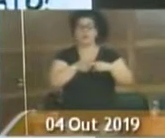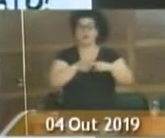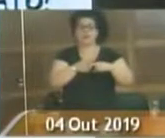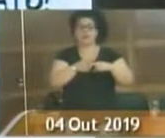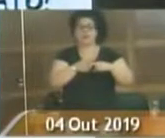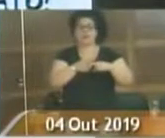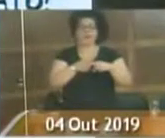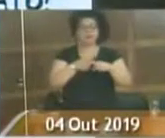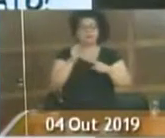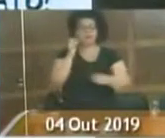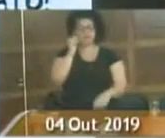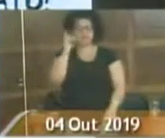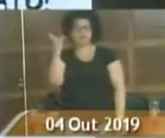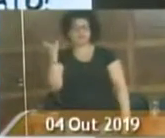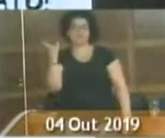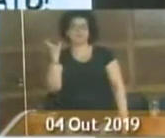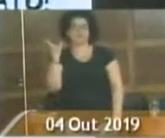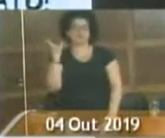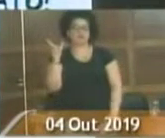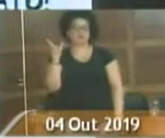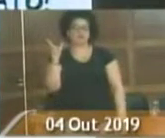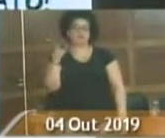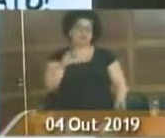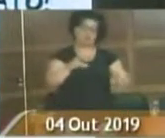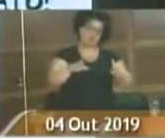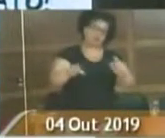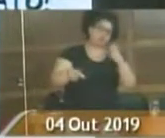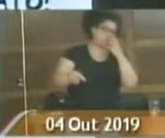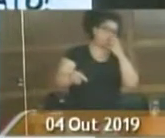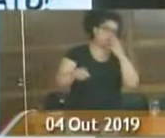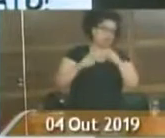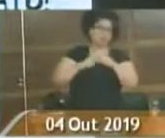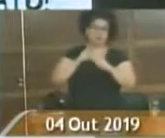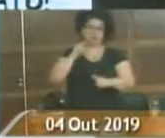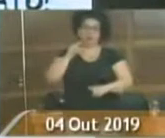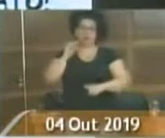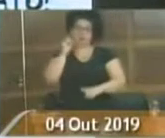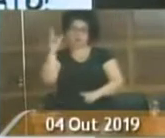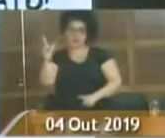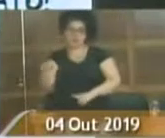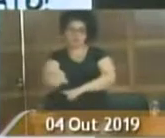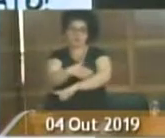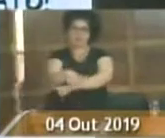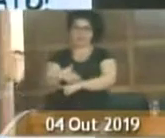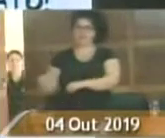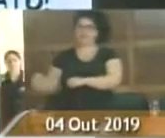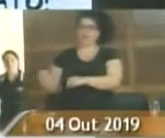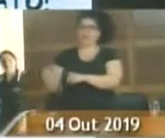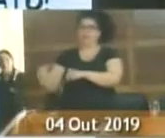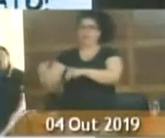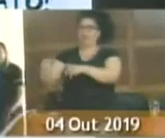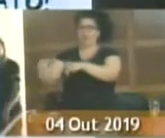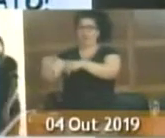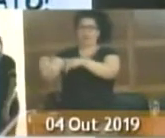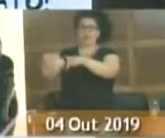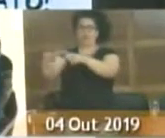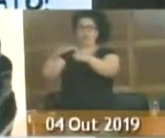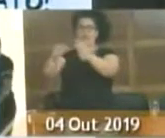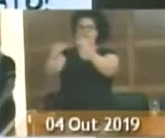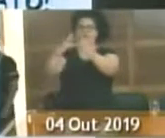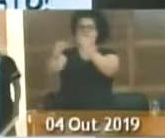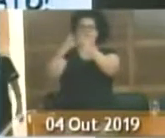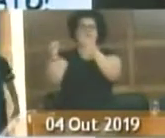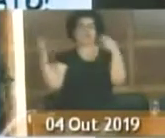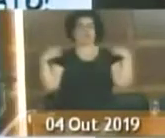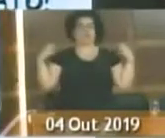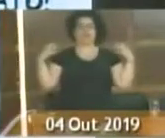O gato, tá? Diferentemente do cachorro, é um rueiro, né, gente? Já viram que à noite eles tudo fogem para dar